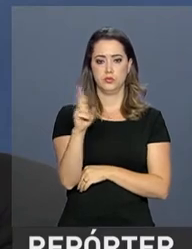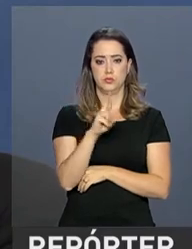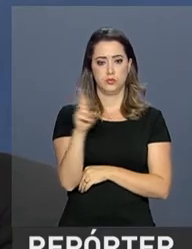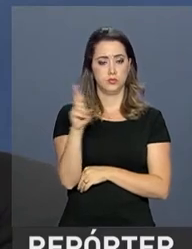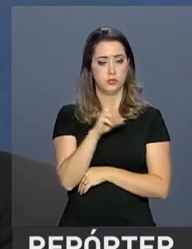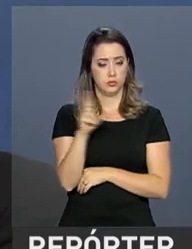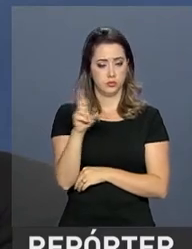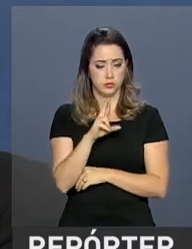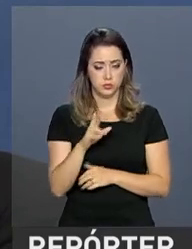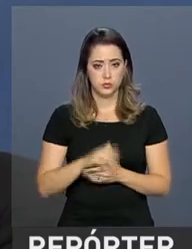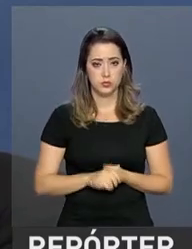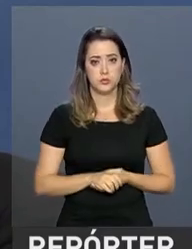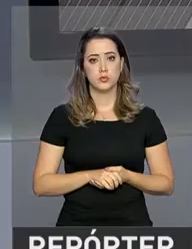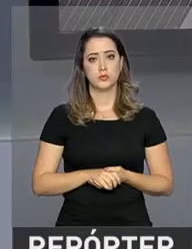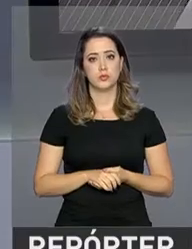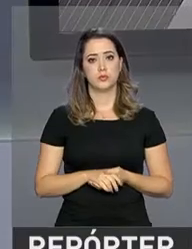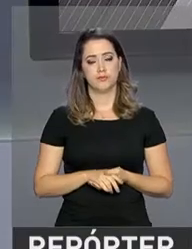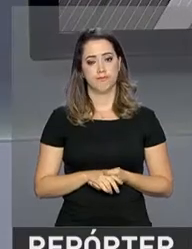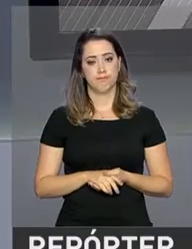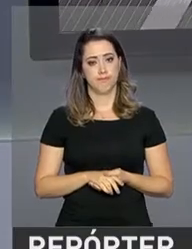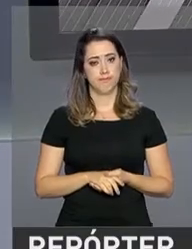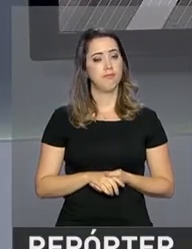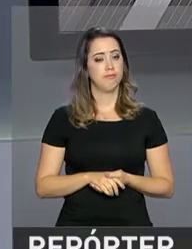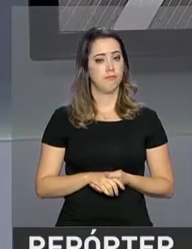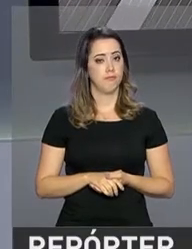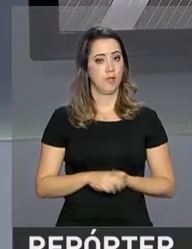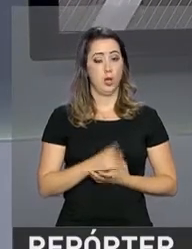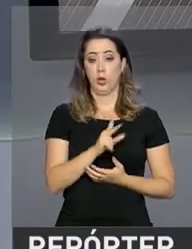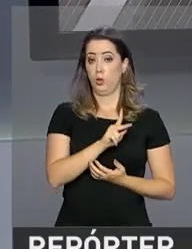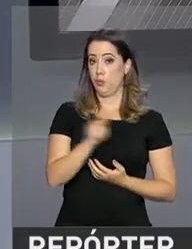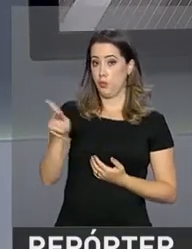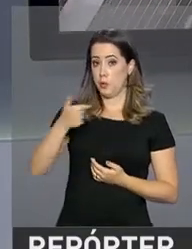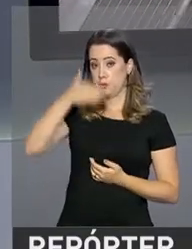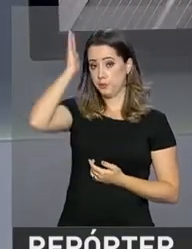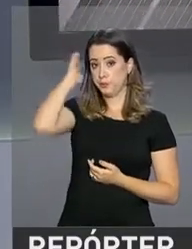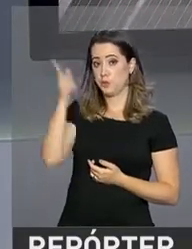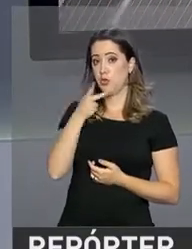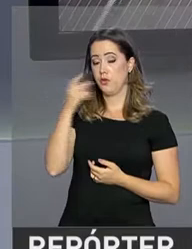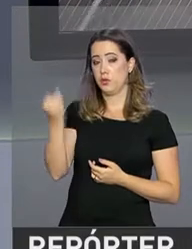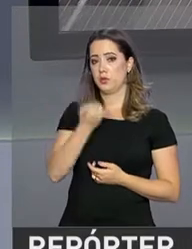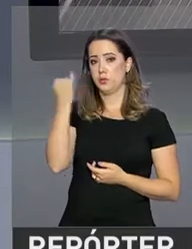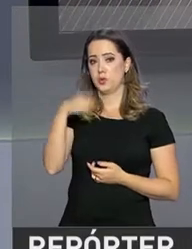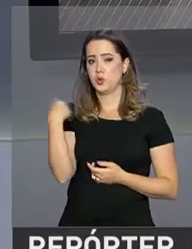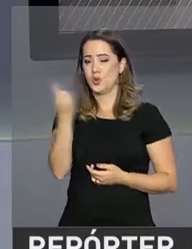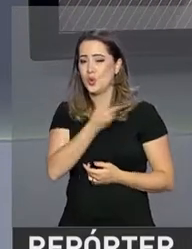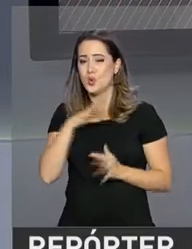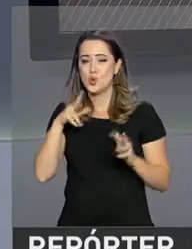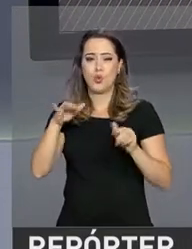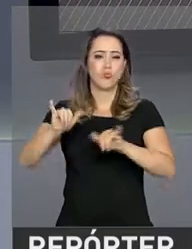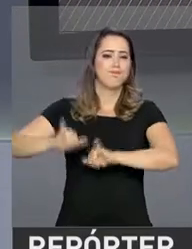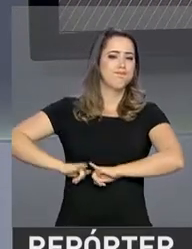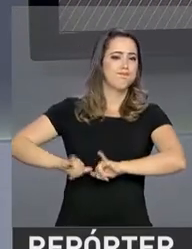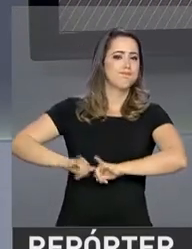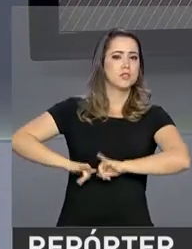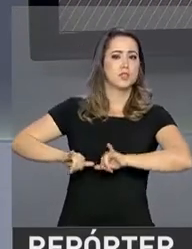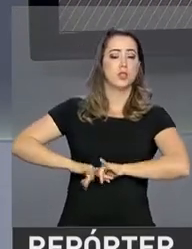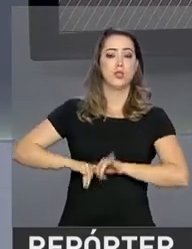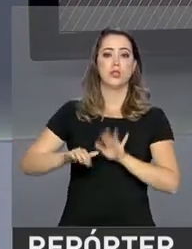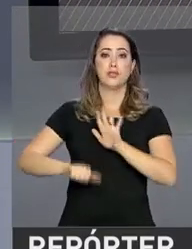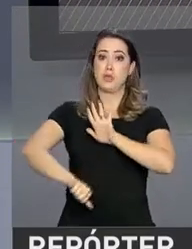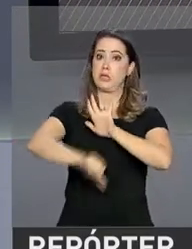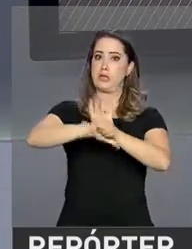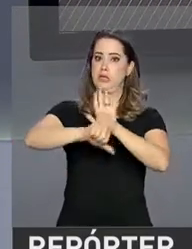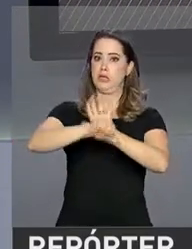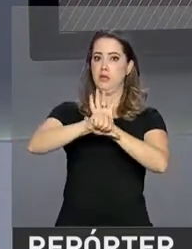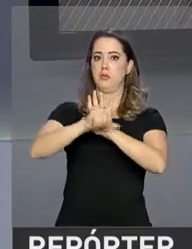300 milhões de reais e o presidente michel temer destacou que somos todos vítimas de uma criminalidade cada vez